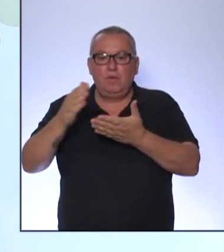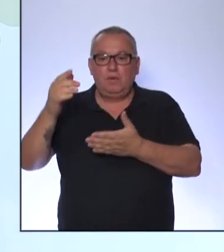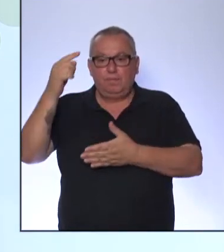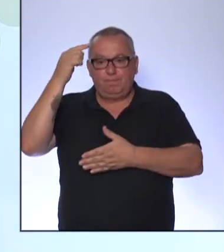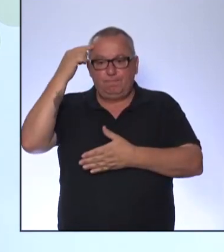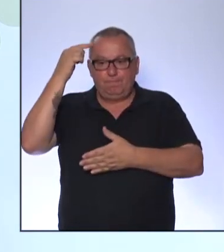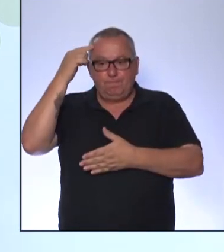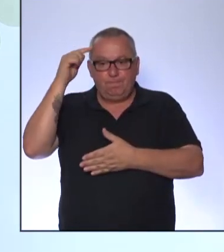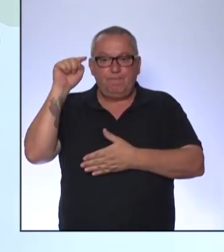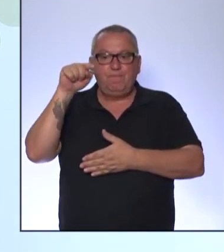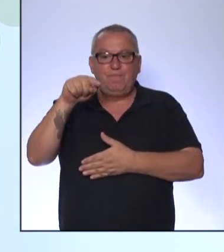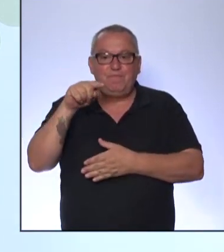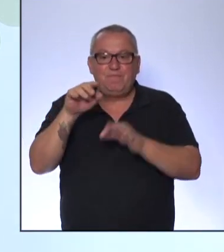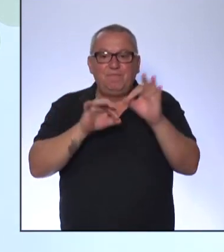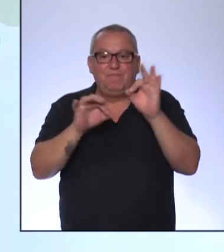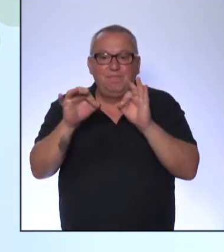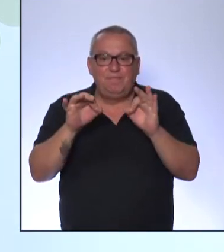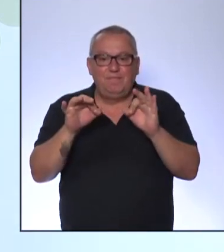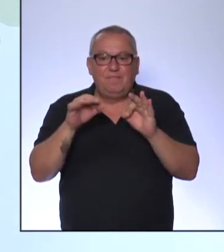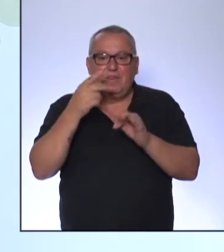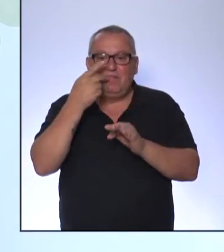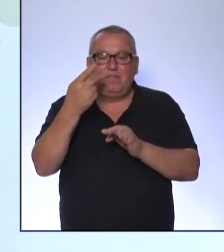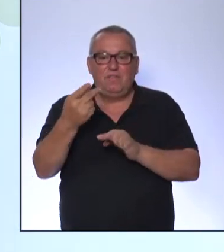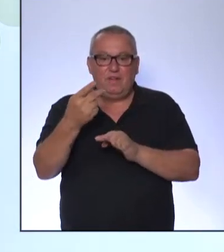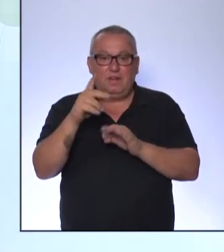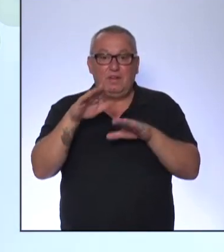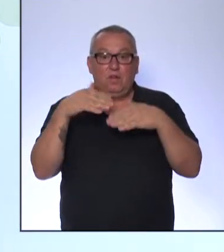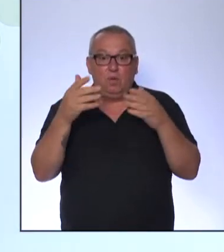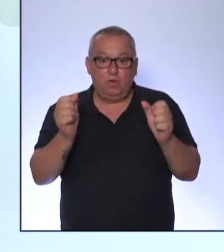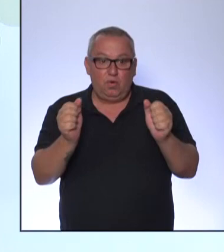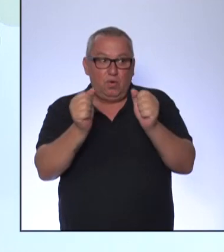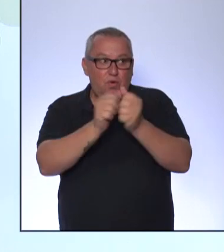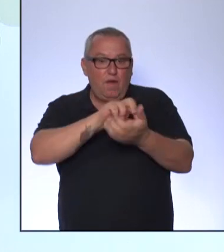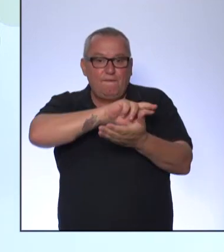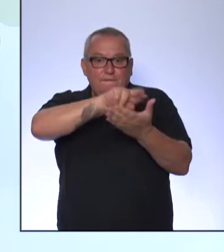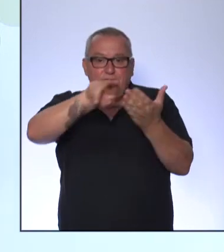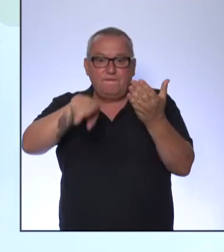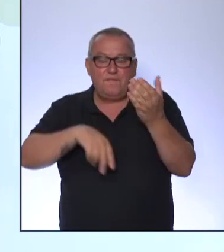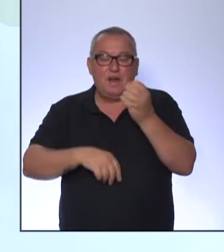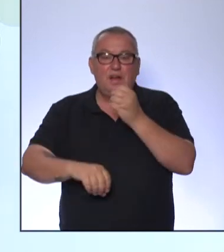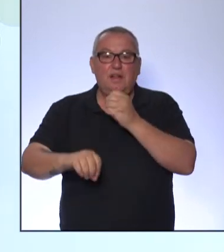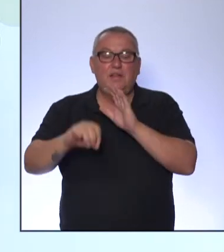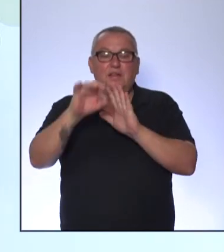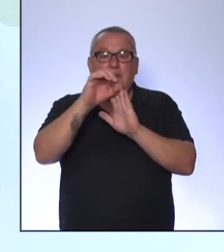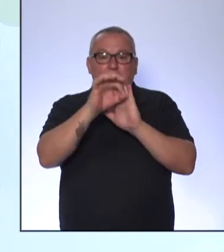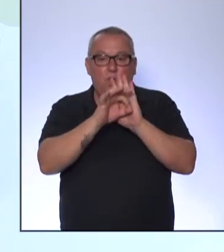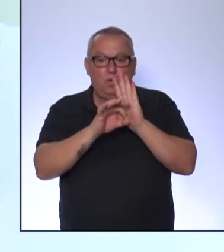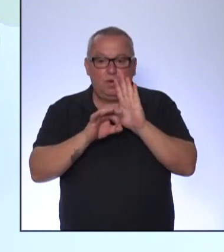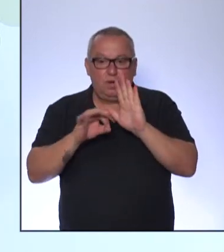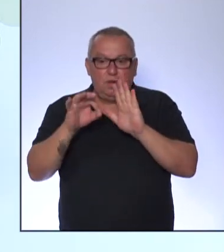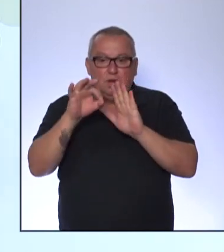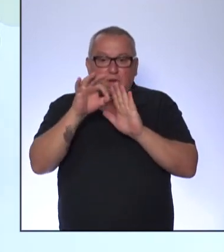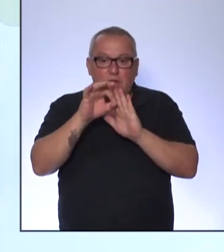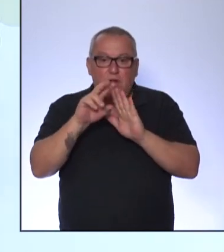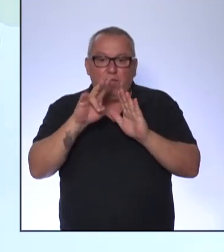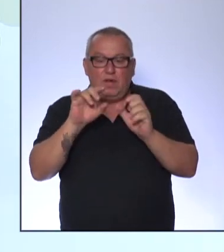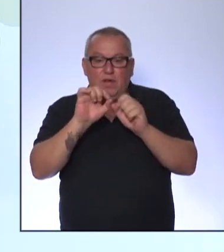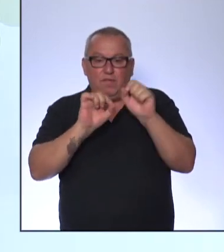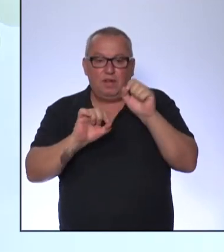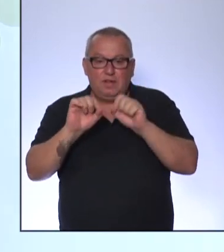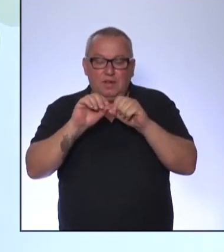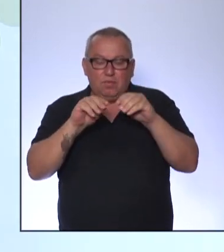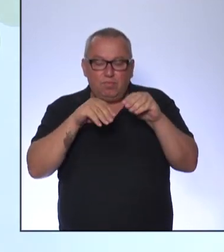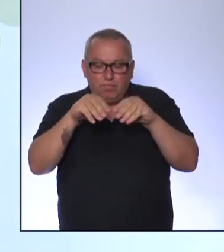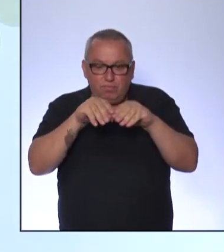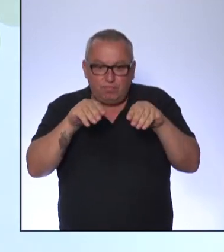pensar nesses organismos, a gente fala que quando a gente junta várias células, juntar várias células vai formar um tecido celular.